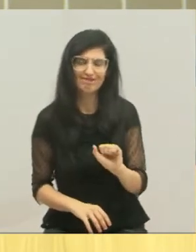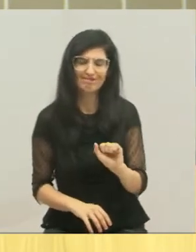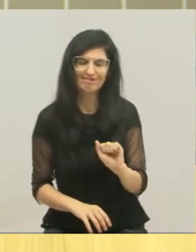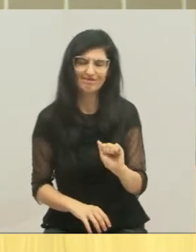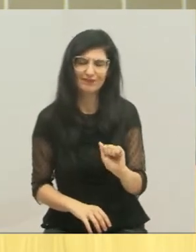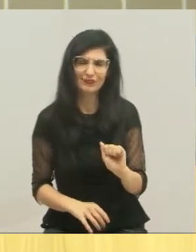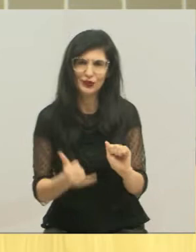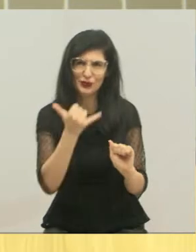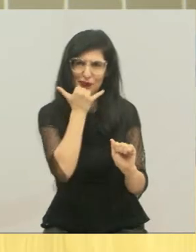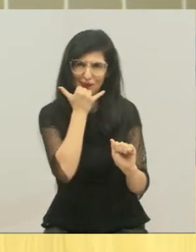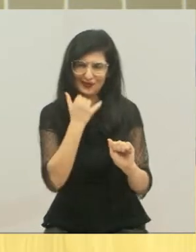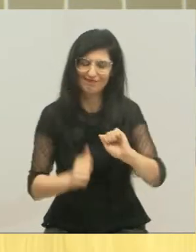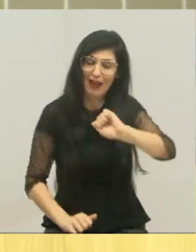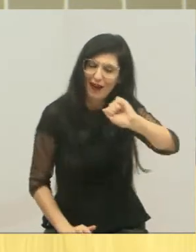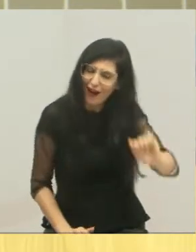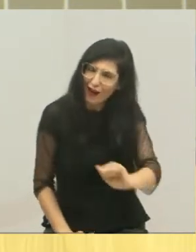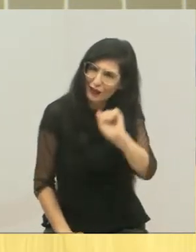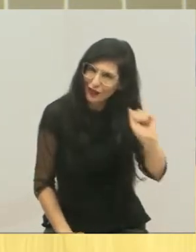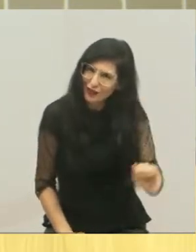nos